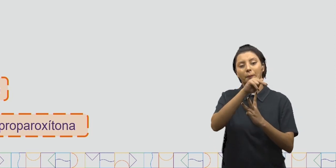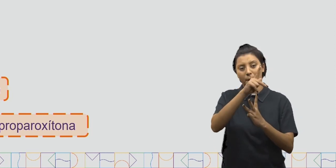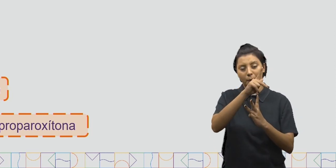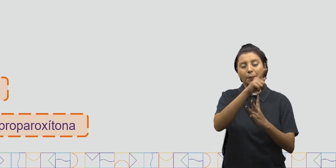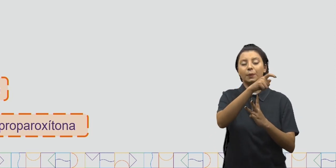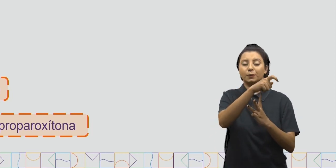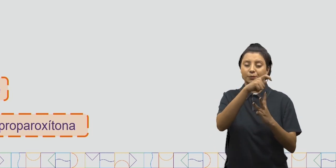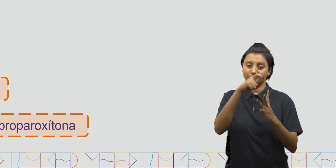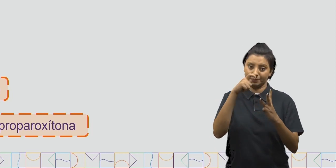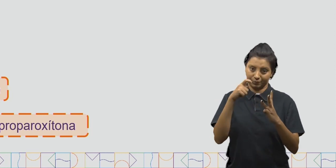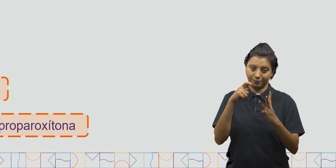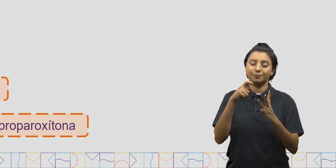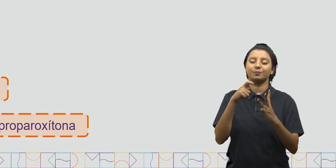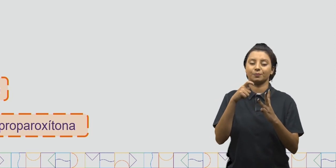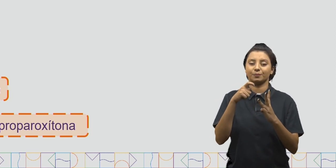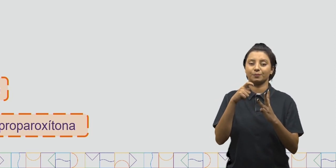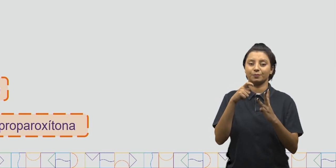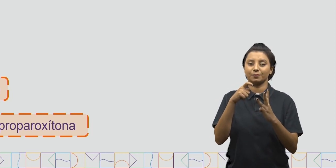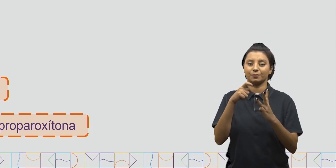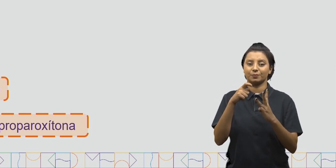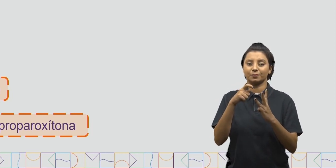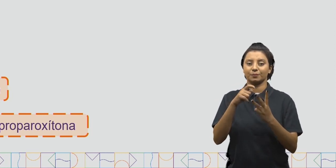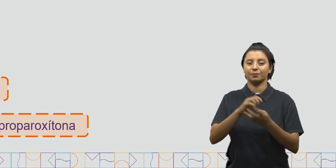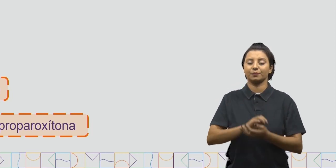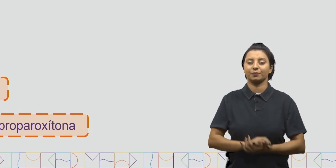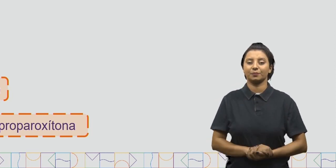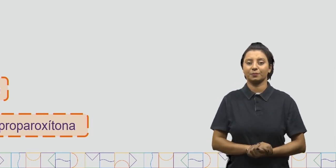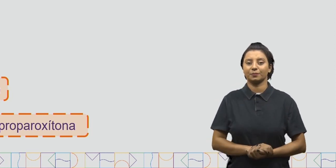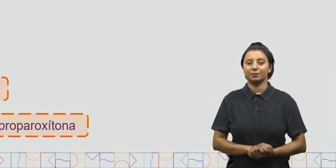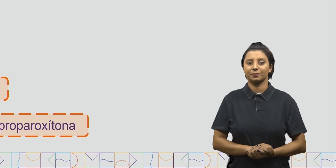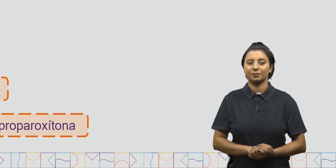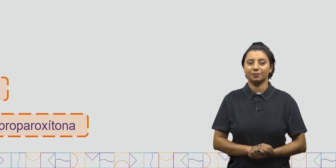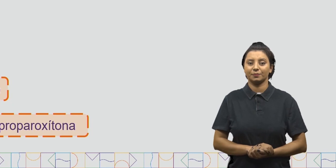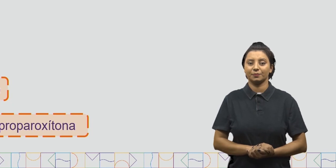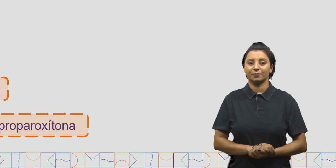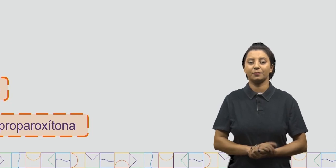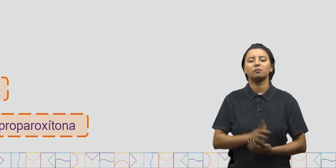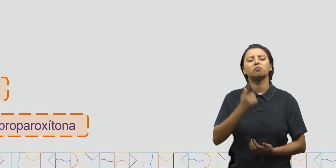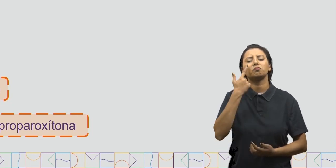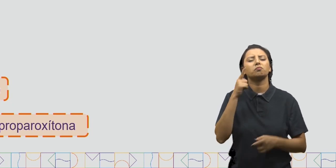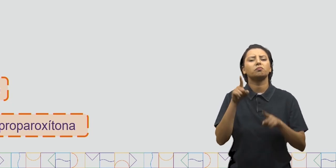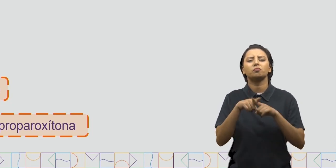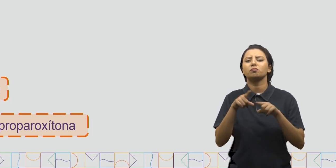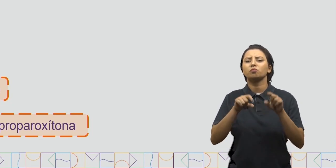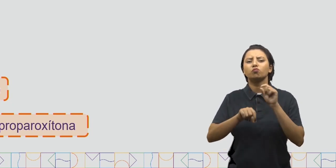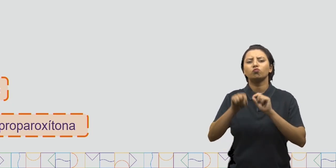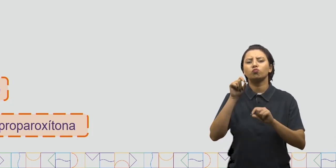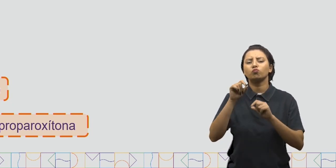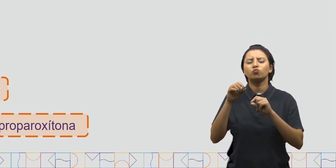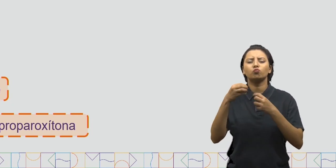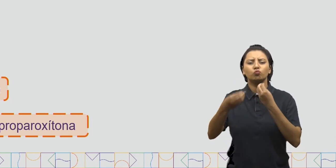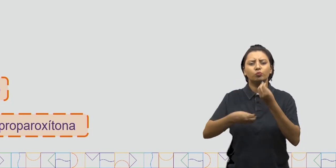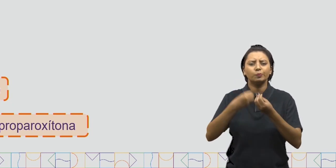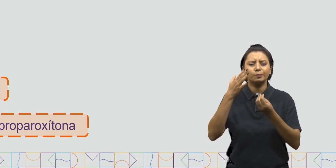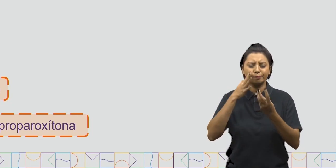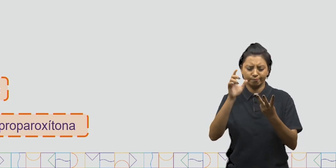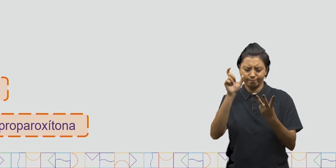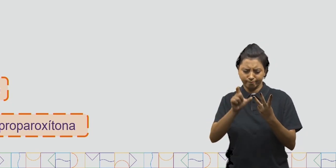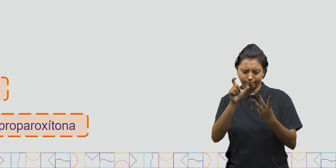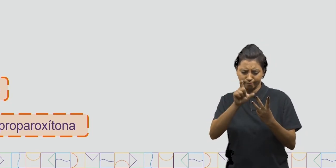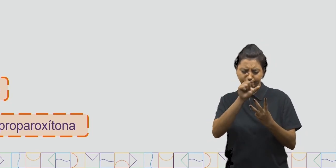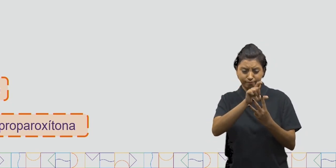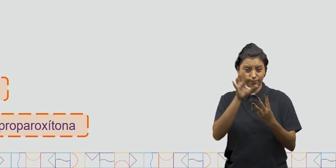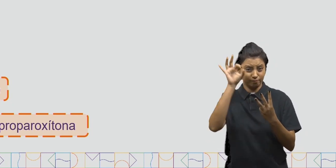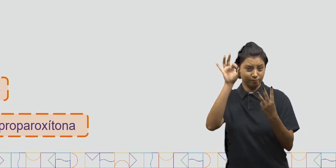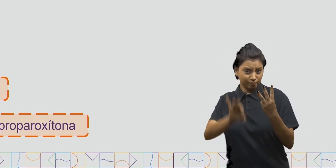a antepenúltima sílaba, ela é classificada como proparoxítona. Vimos que, para saber a posição correta